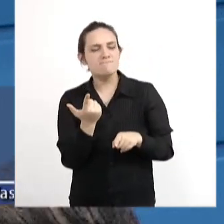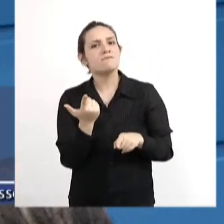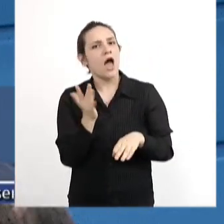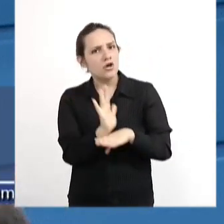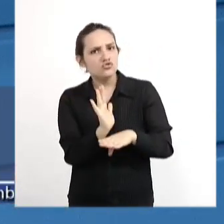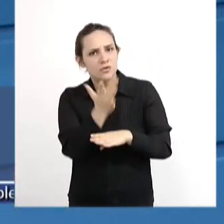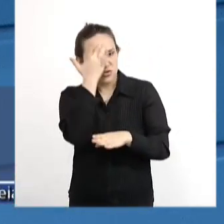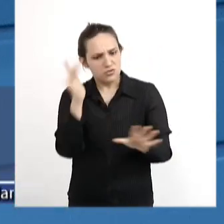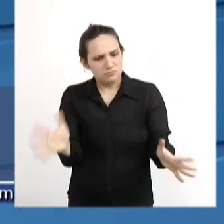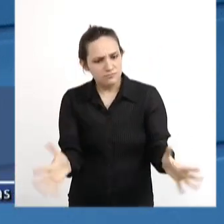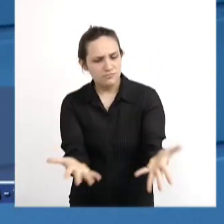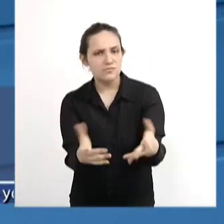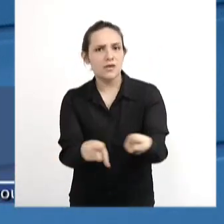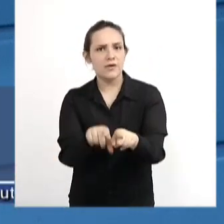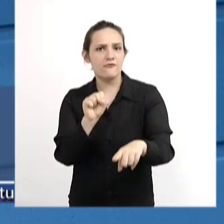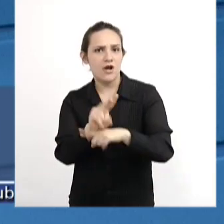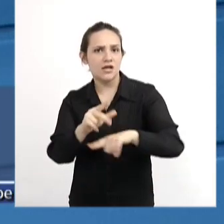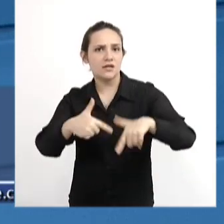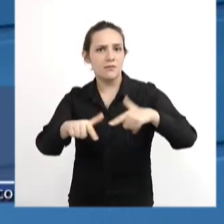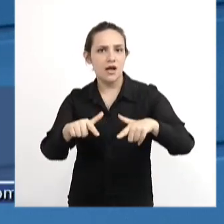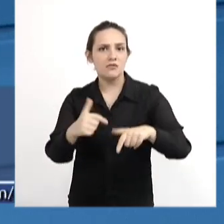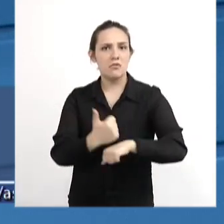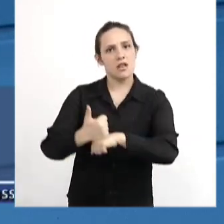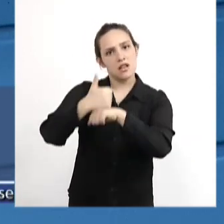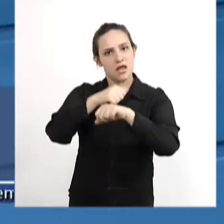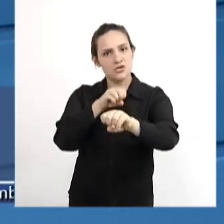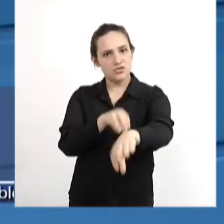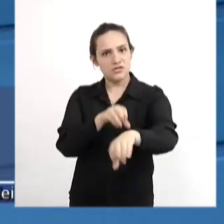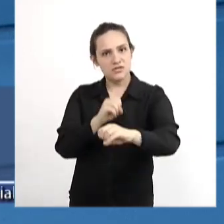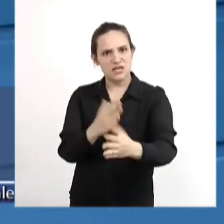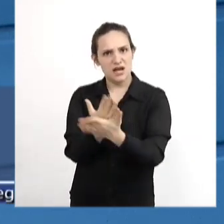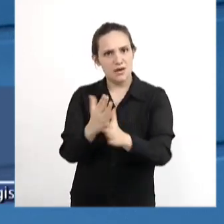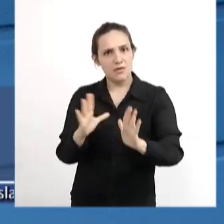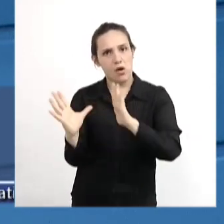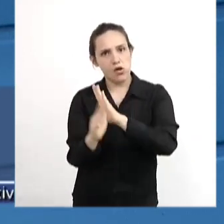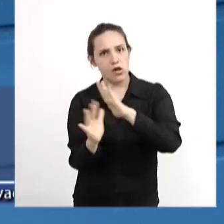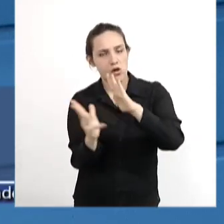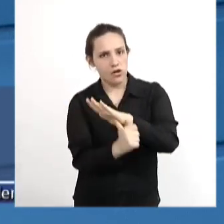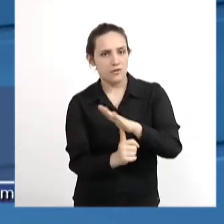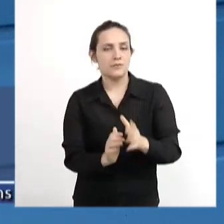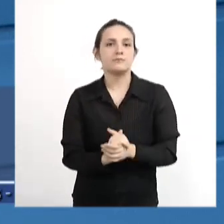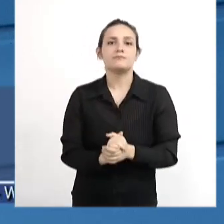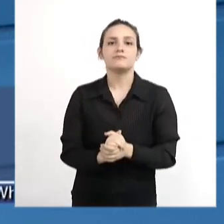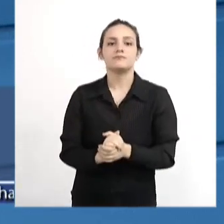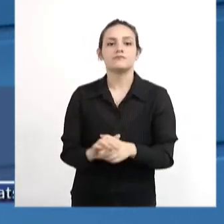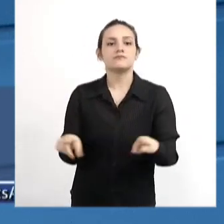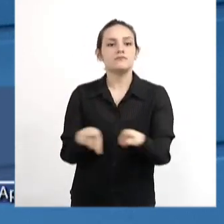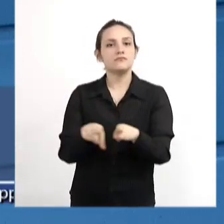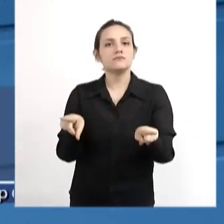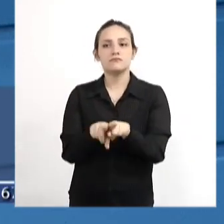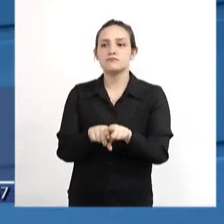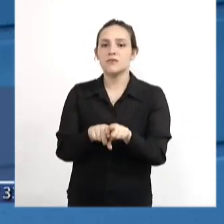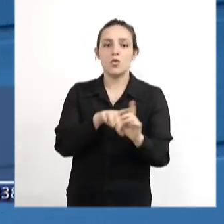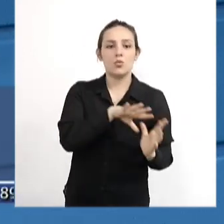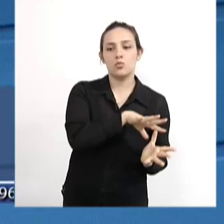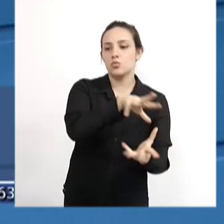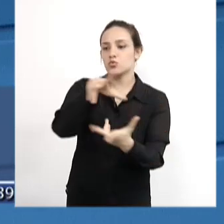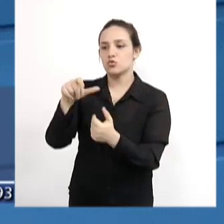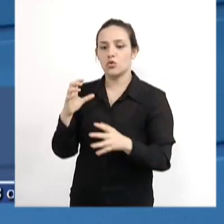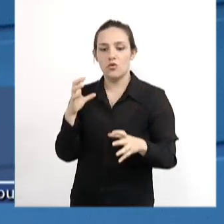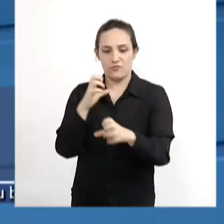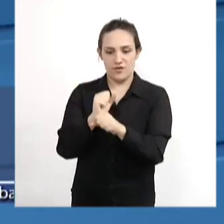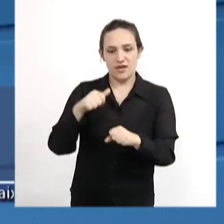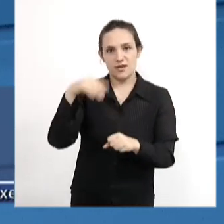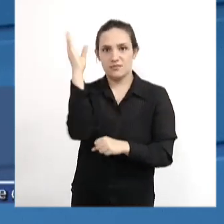de empregos, qualidade no ensino, combate à corrupção, confiança internacional no nosso país e a